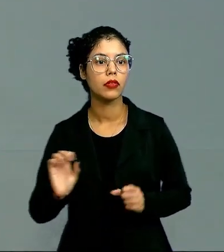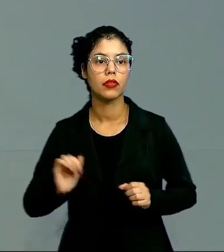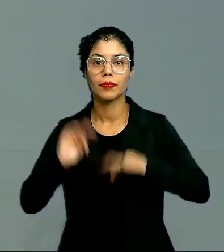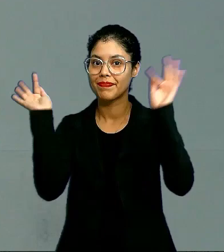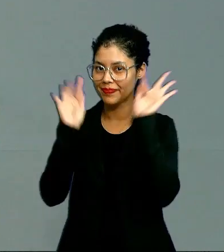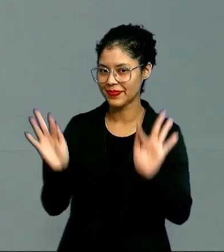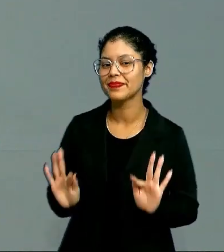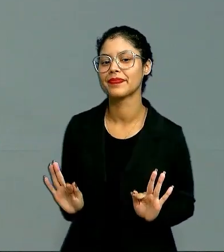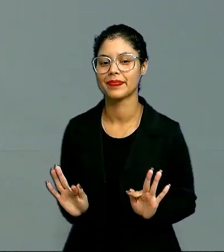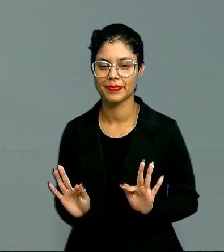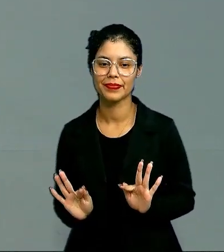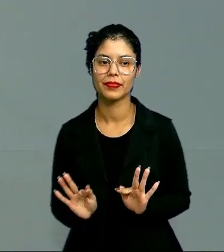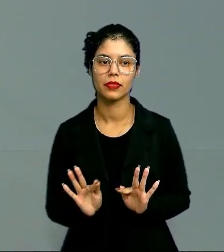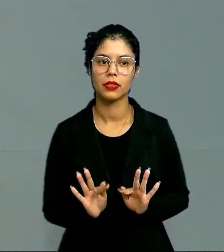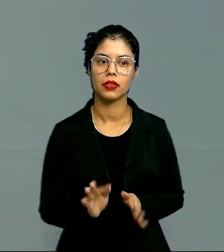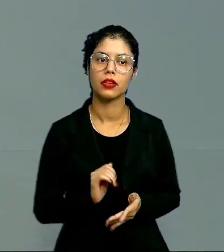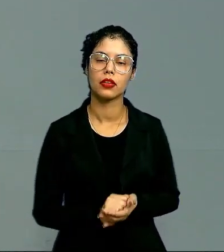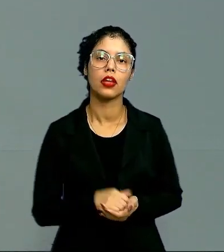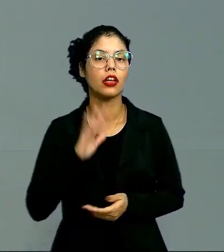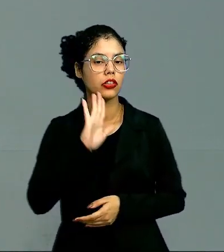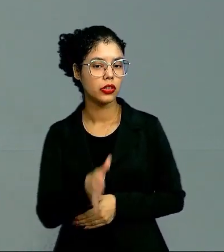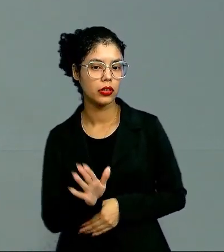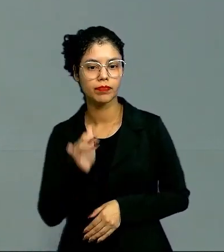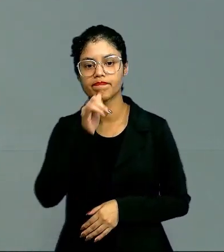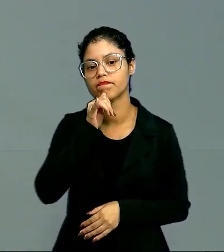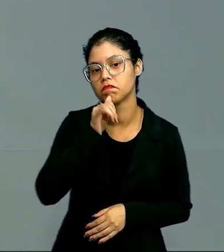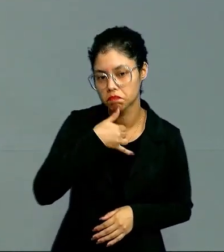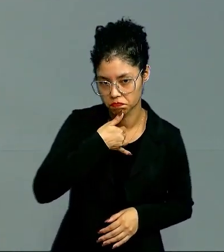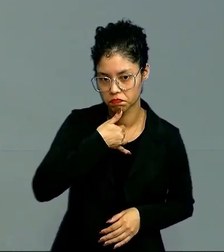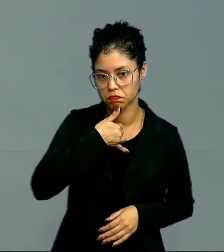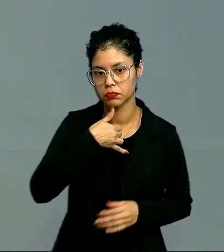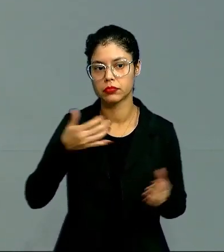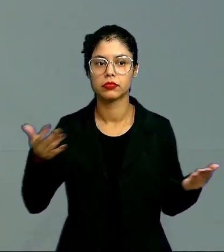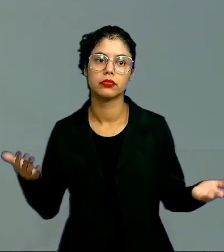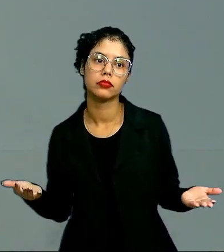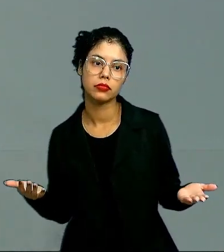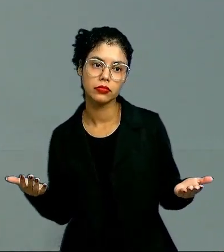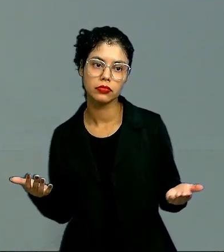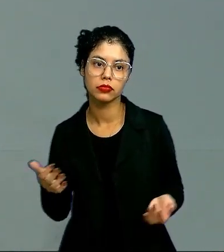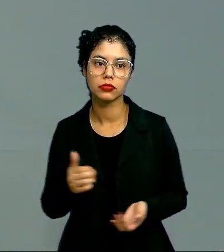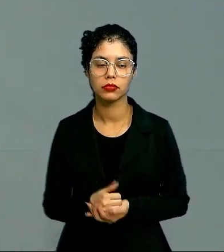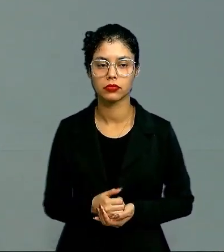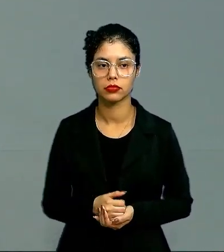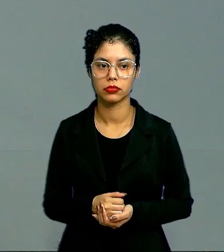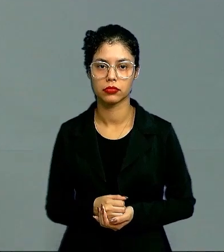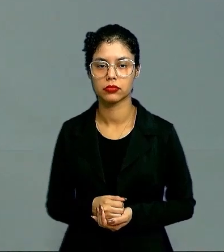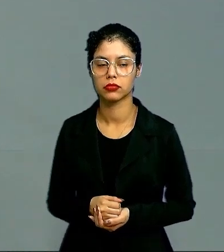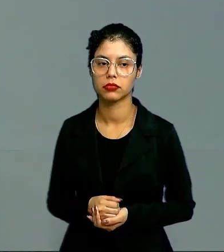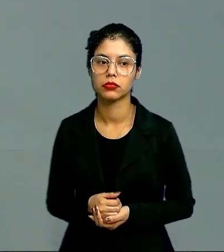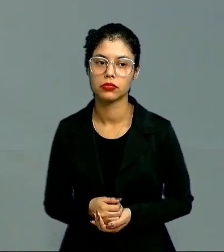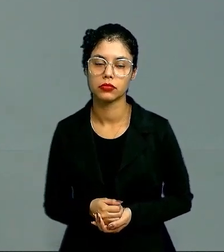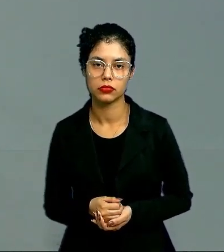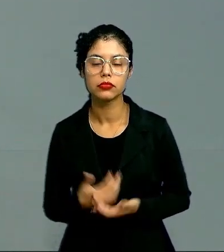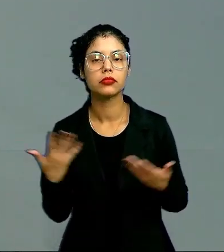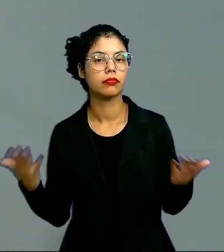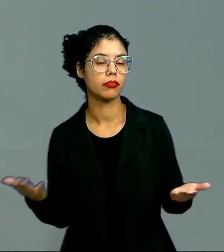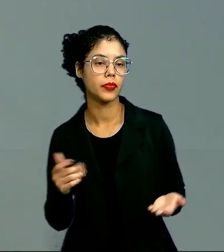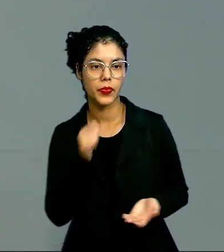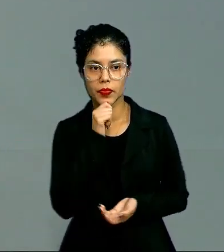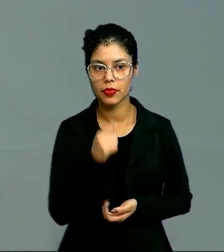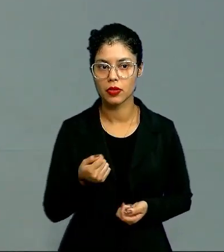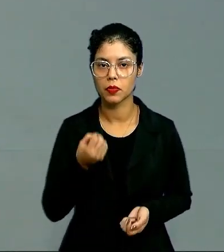de feliz. Descontente quer dizer que a pessoa está insatisfeita, ela está triste,